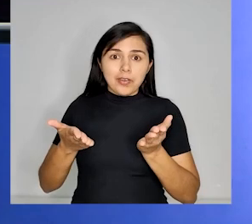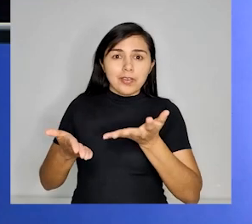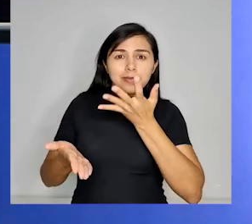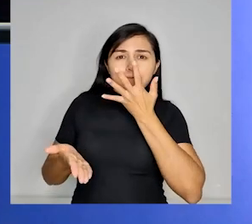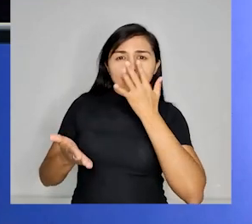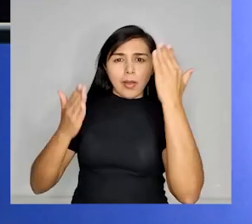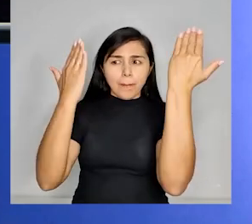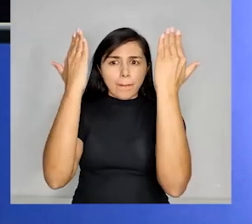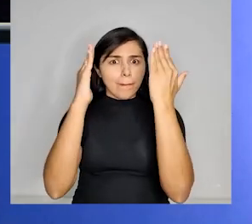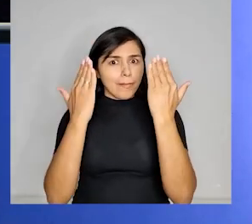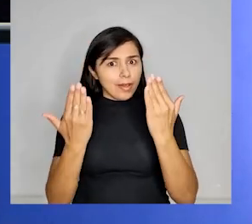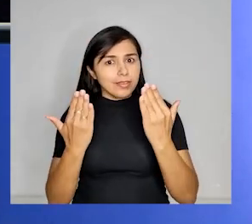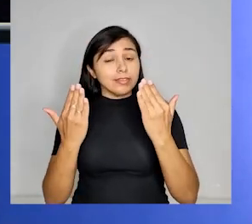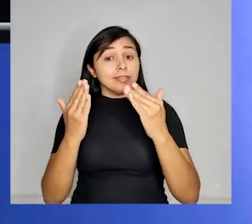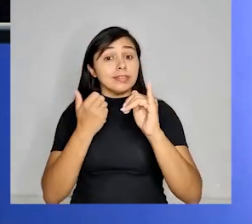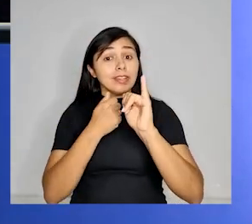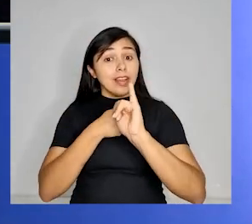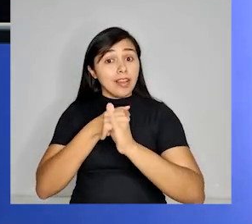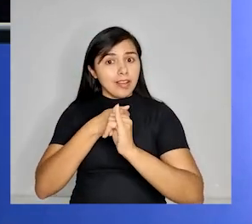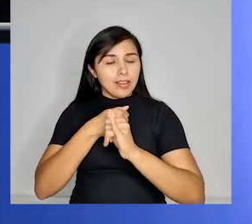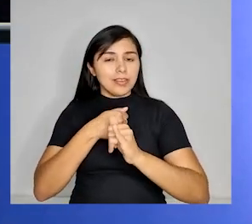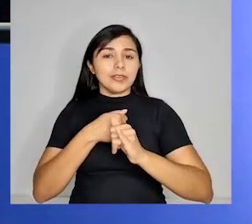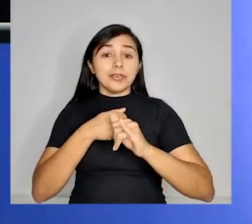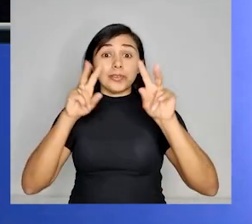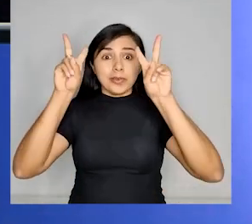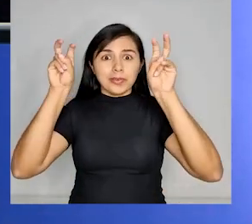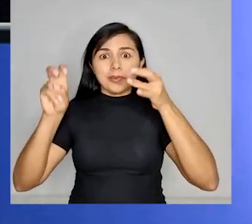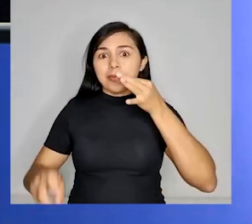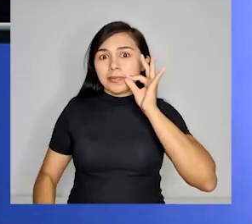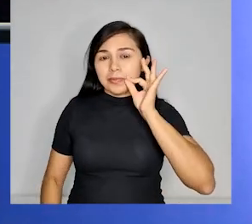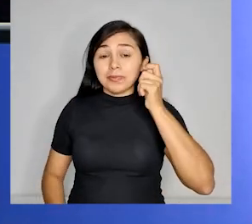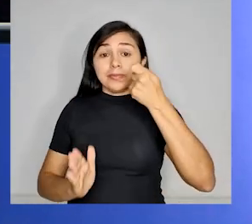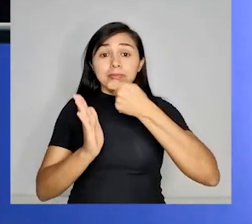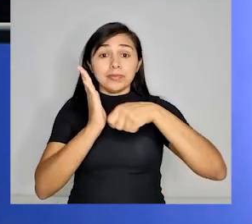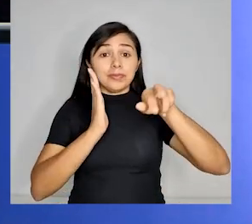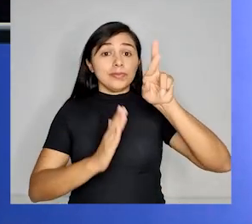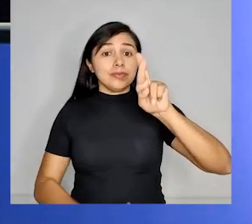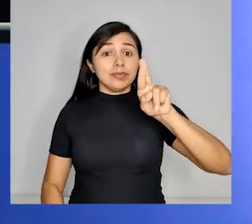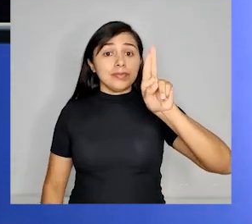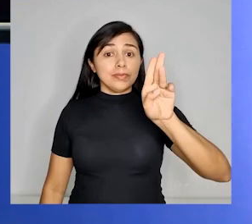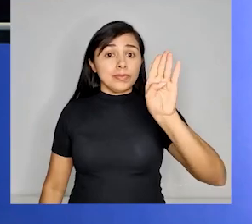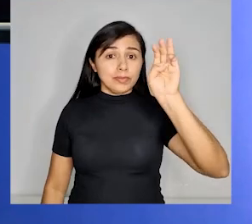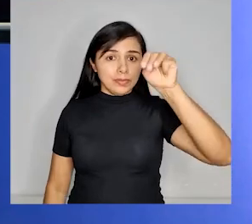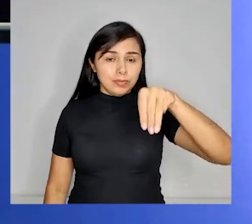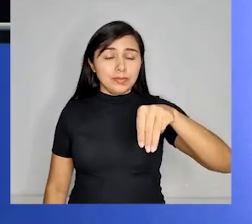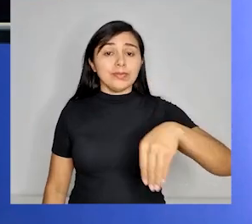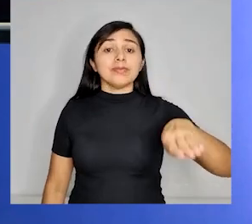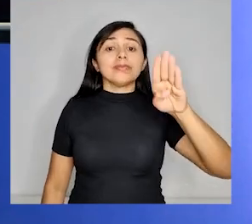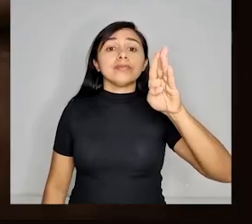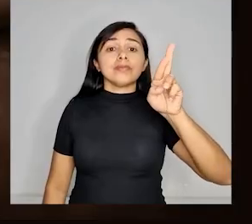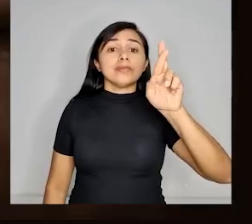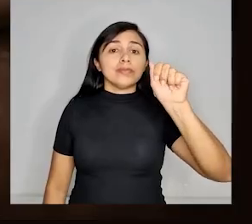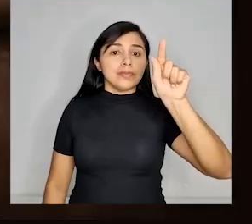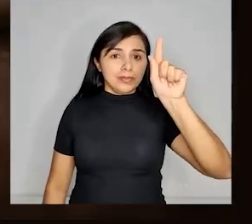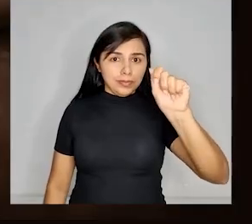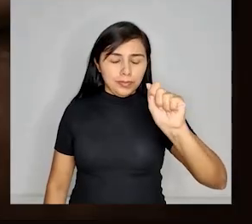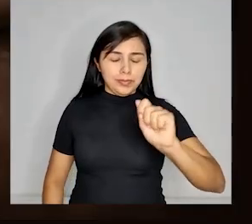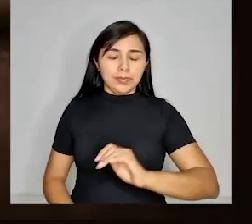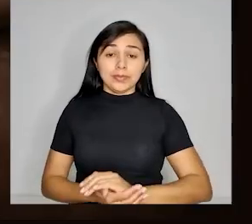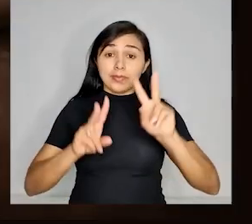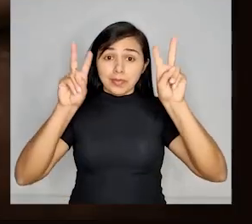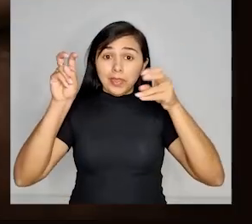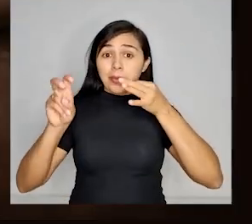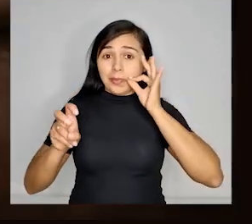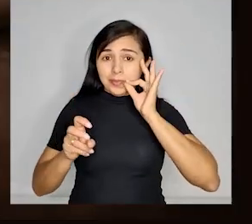narrativo, vamos analisar a crônica Cafezinho, de Rubem Braga. Acompanhe a leitura feita por Mardei Silveira.